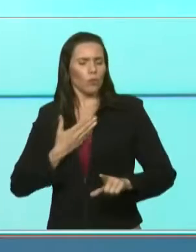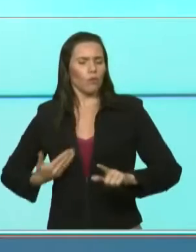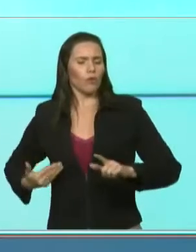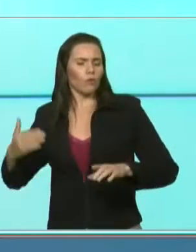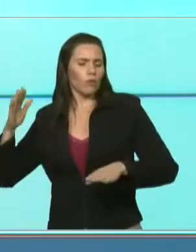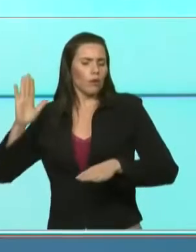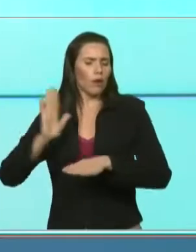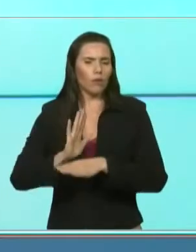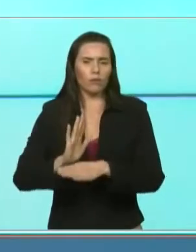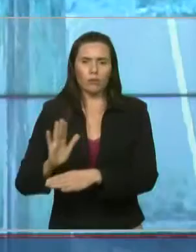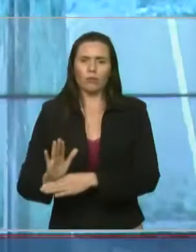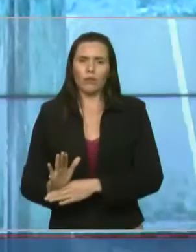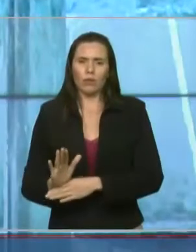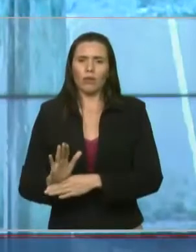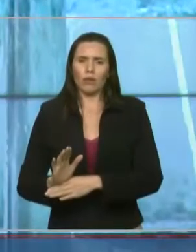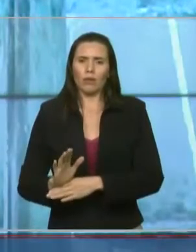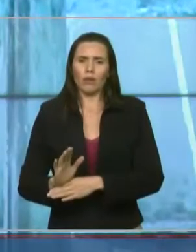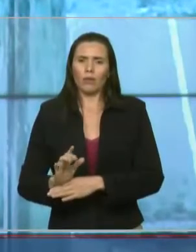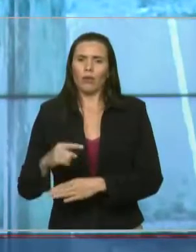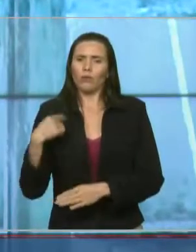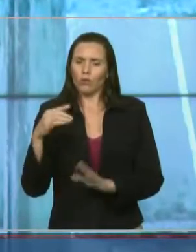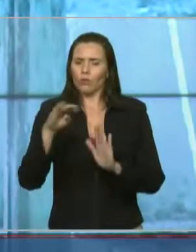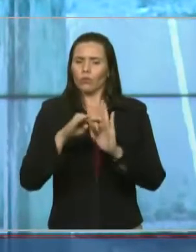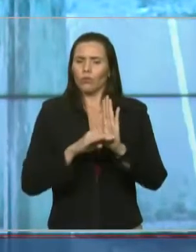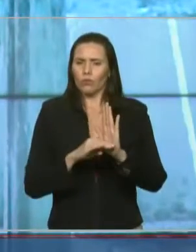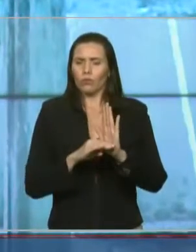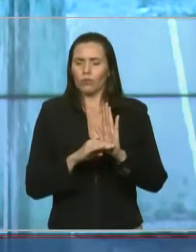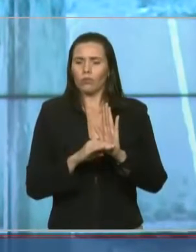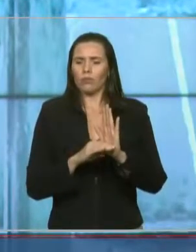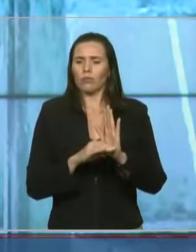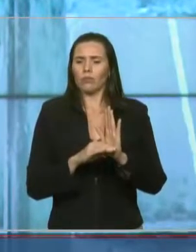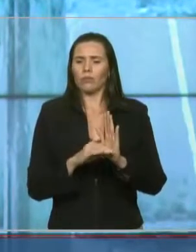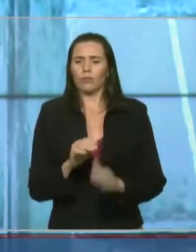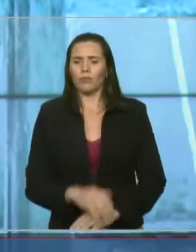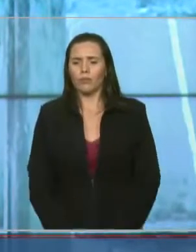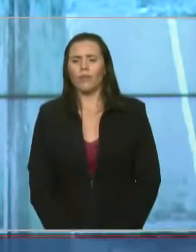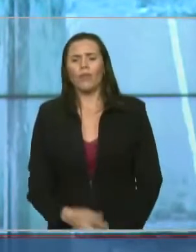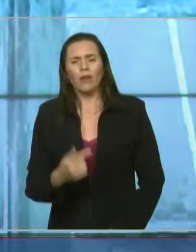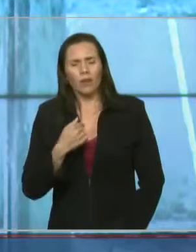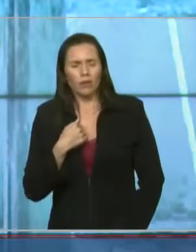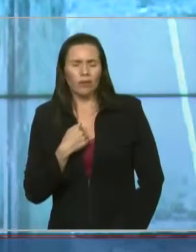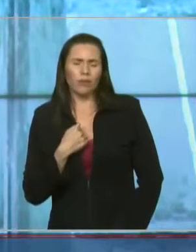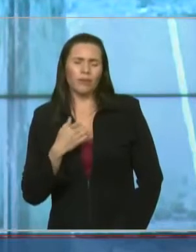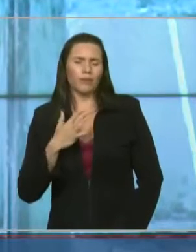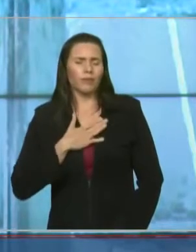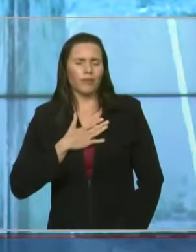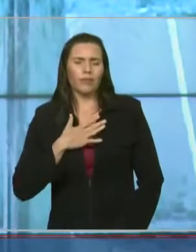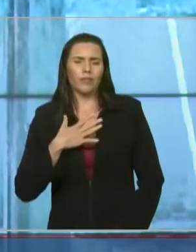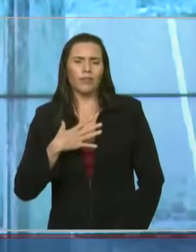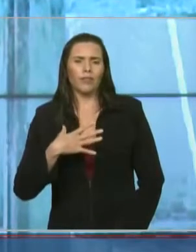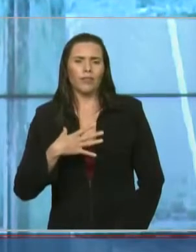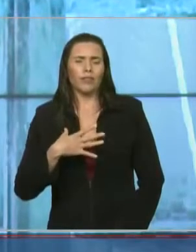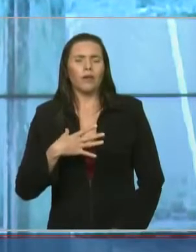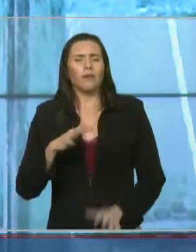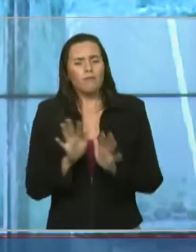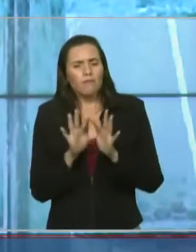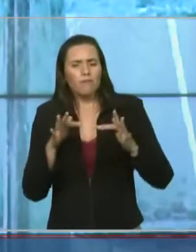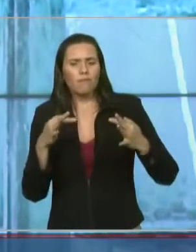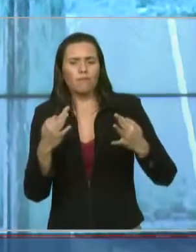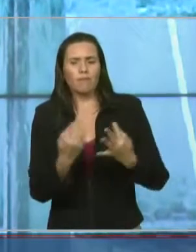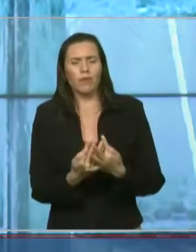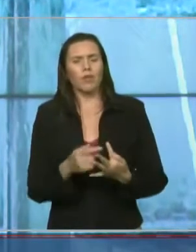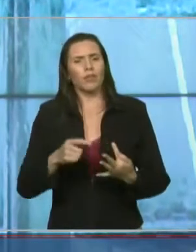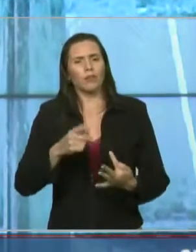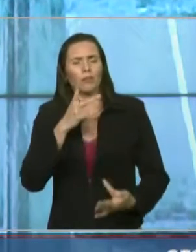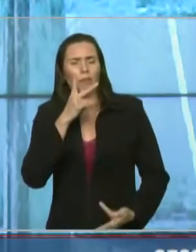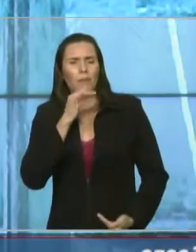esses trabalhos da gente. Eu venho de uma família tradicional que os pais criavam os filhos para se casar e apenas